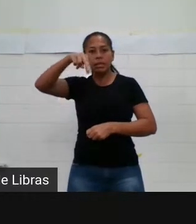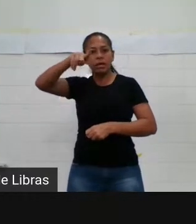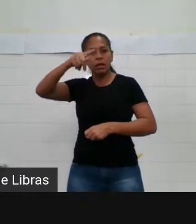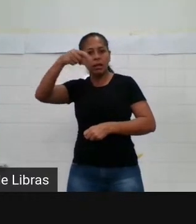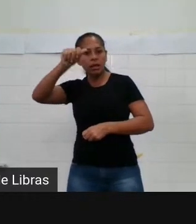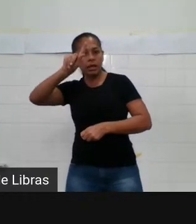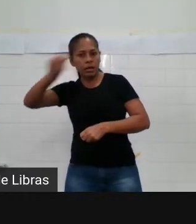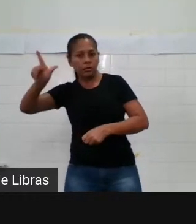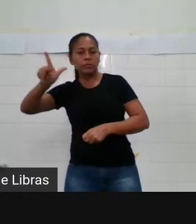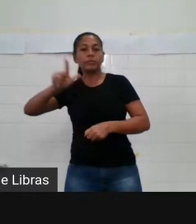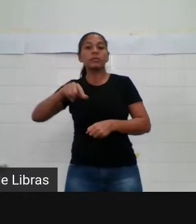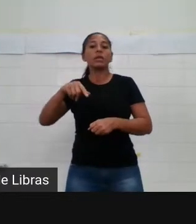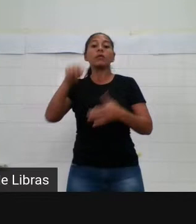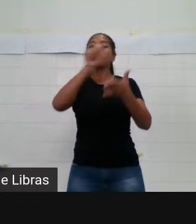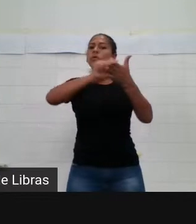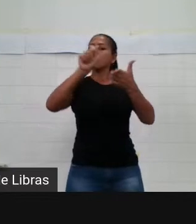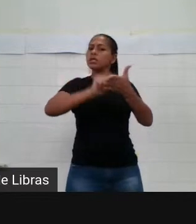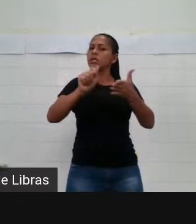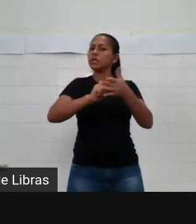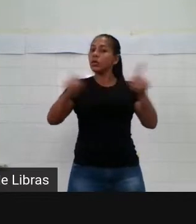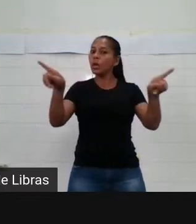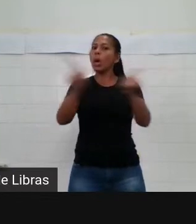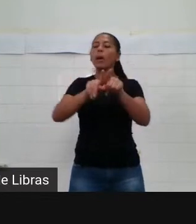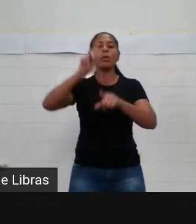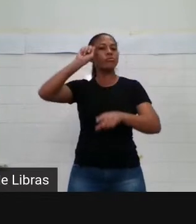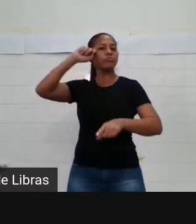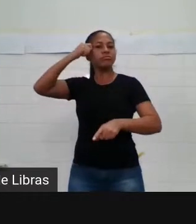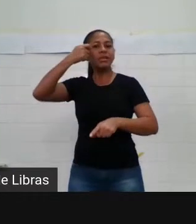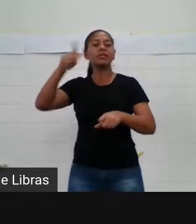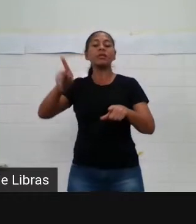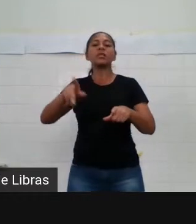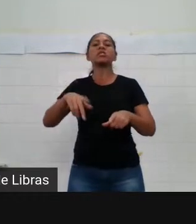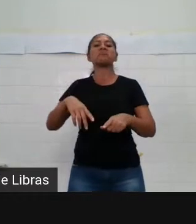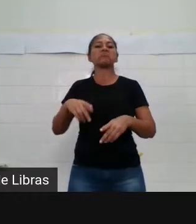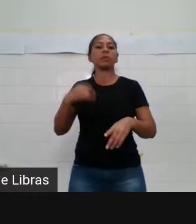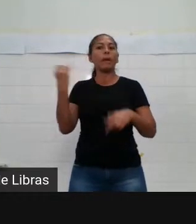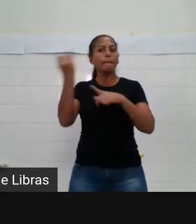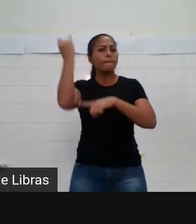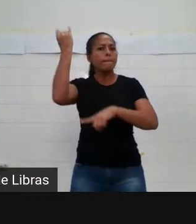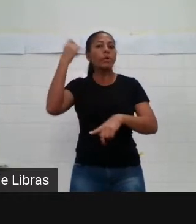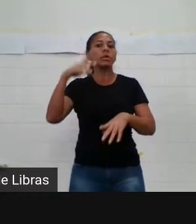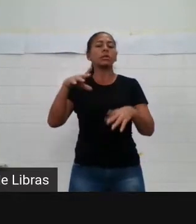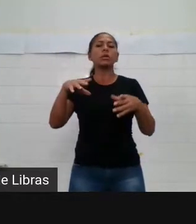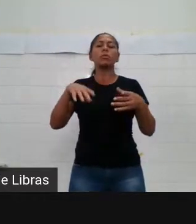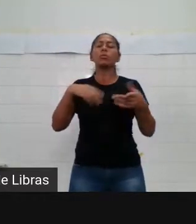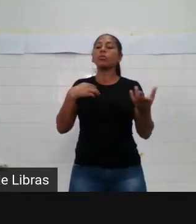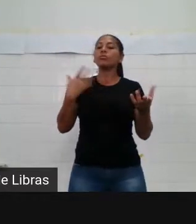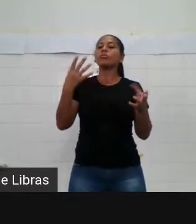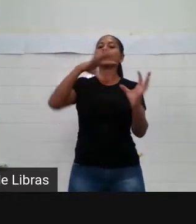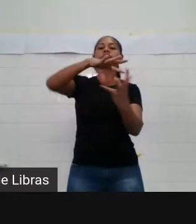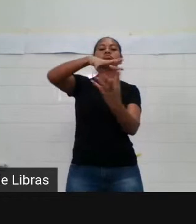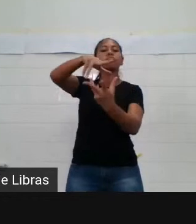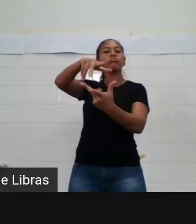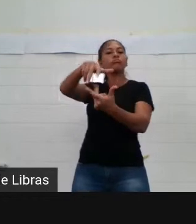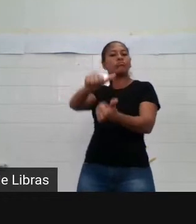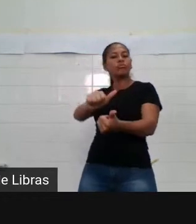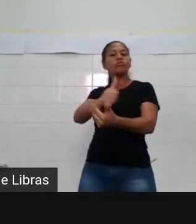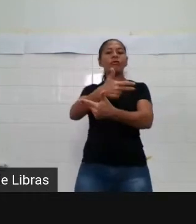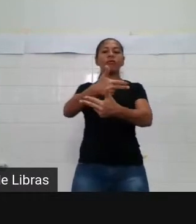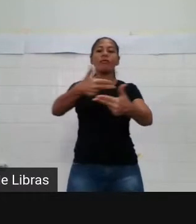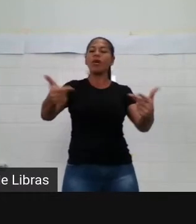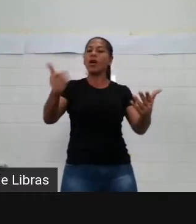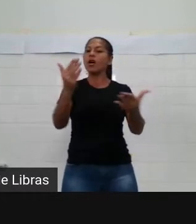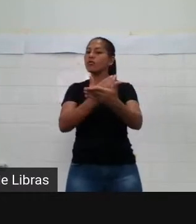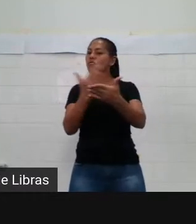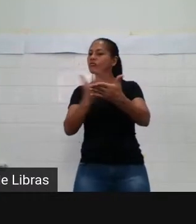uma escritora afro-brasileira em potencial pelo conjunto da obra que ela tem. Muito